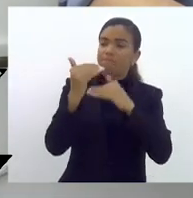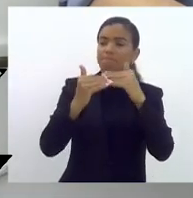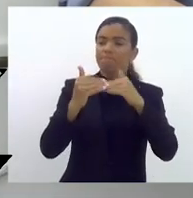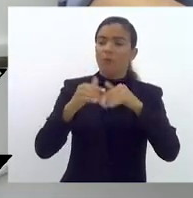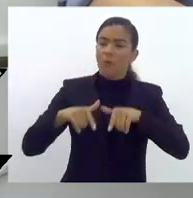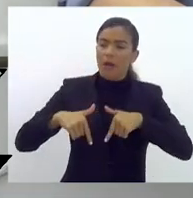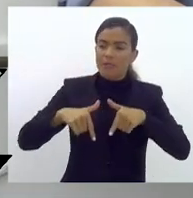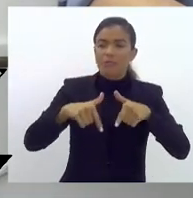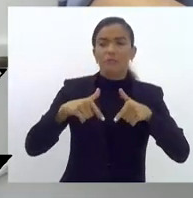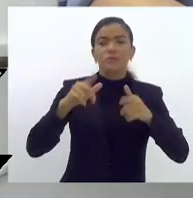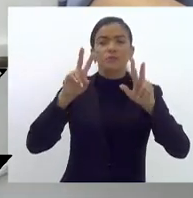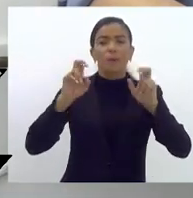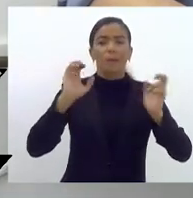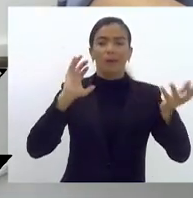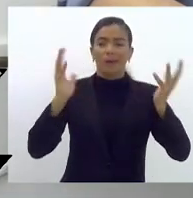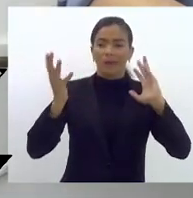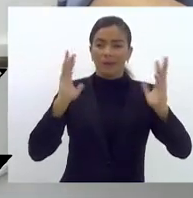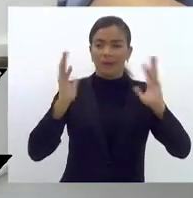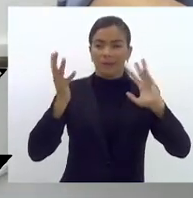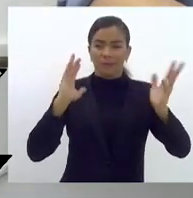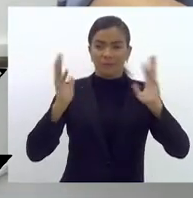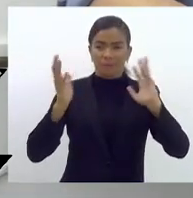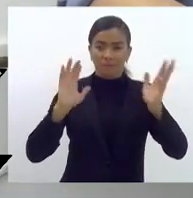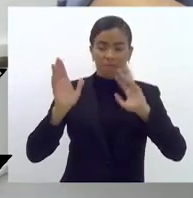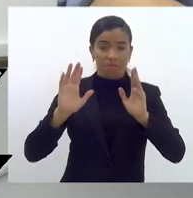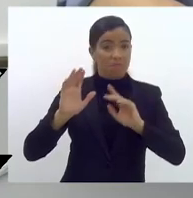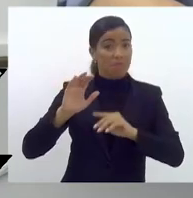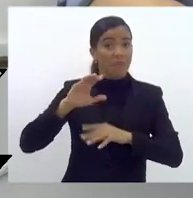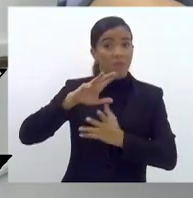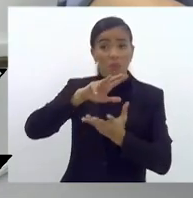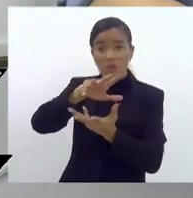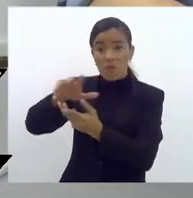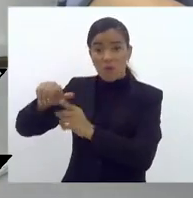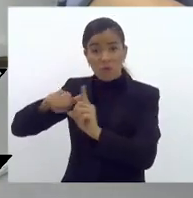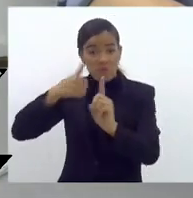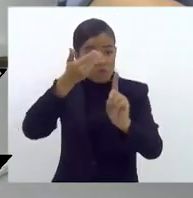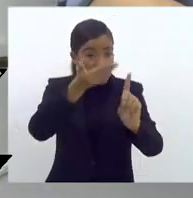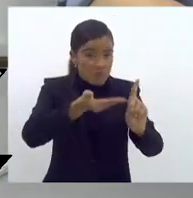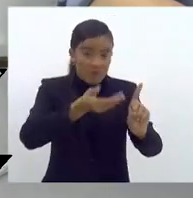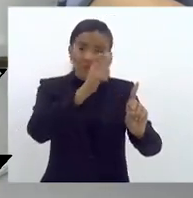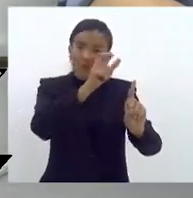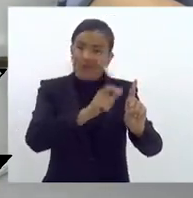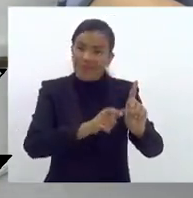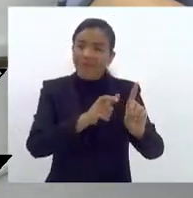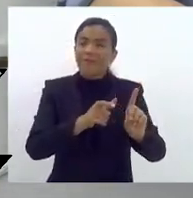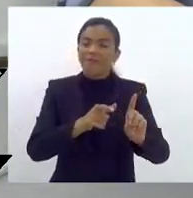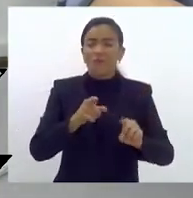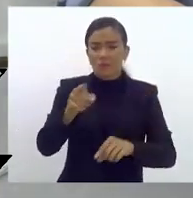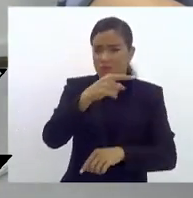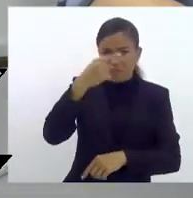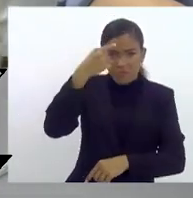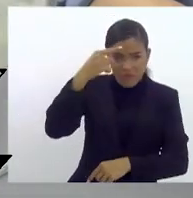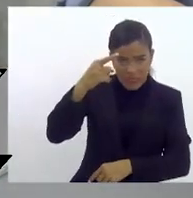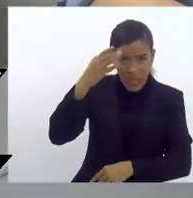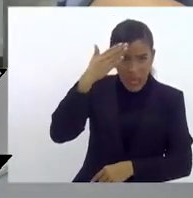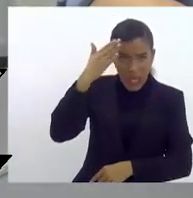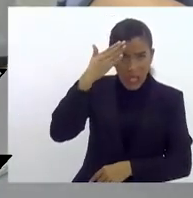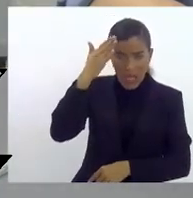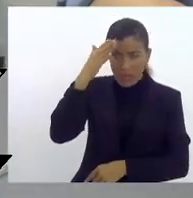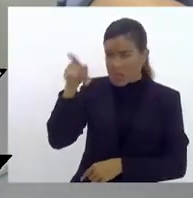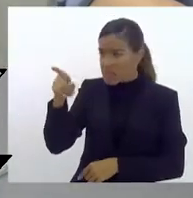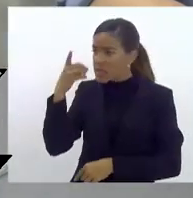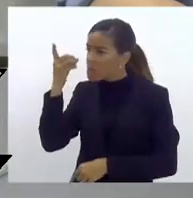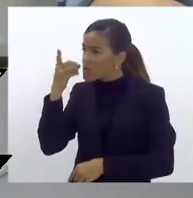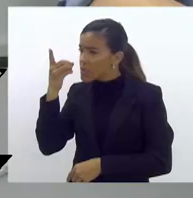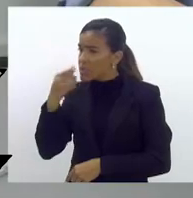na questão climática e foi internacionalmente reconhecido o não sei se vocês sabem deputados e